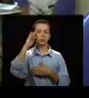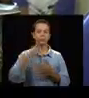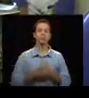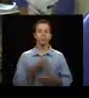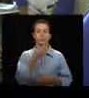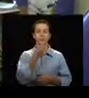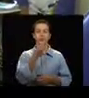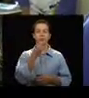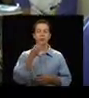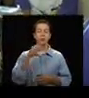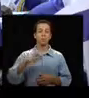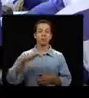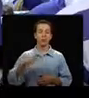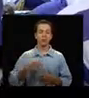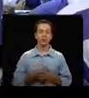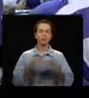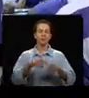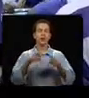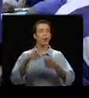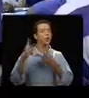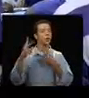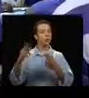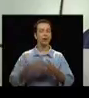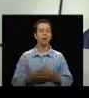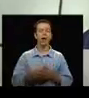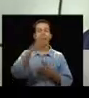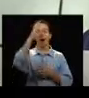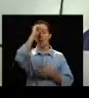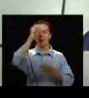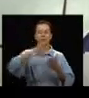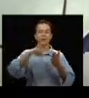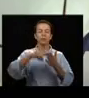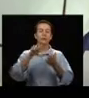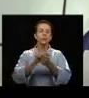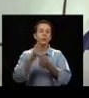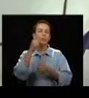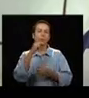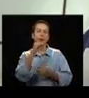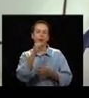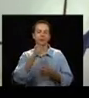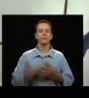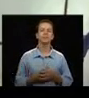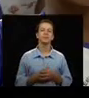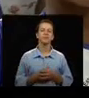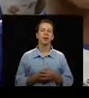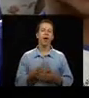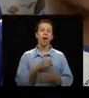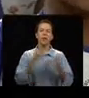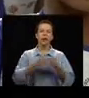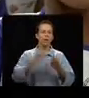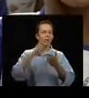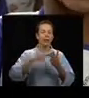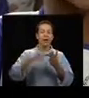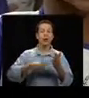adultas. Paulo Freire foi um menino da zona rural igual a gente, que aprendeu a ler debaixo da sombra da mangueira, que